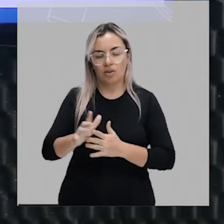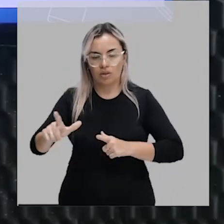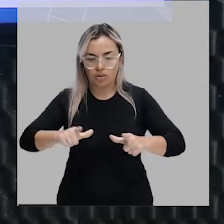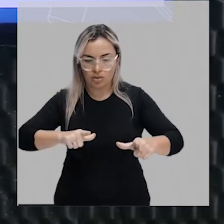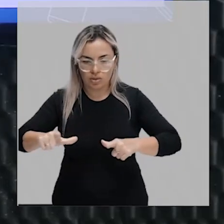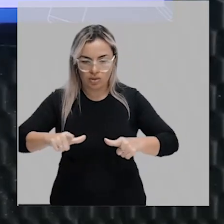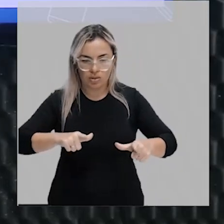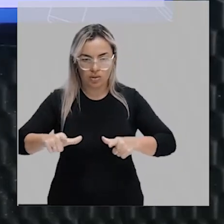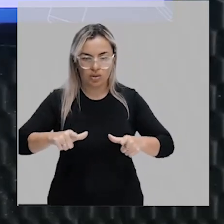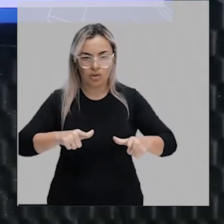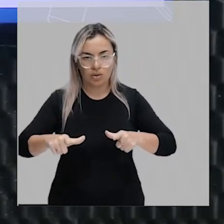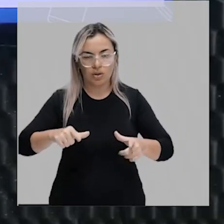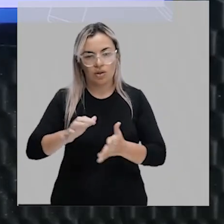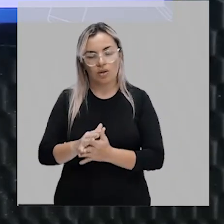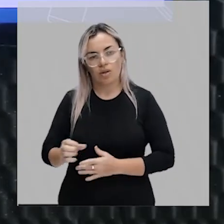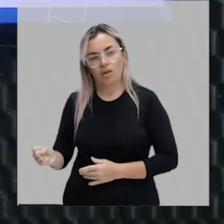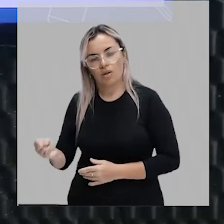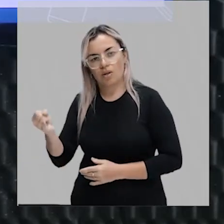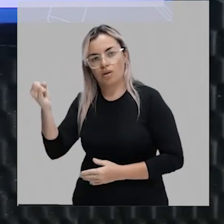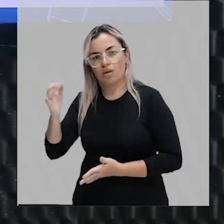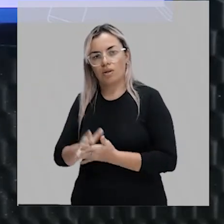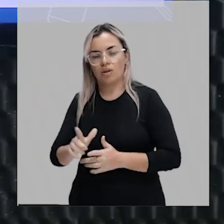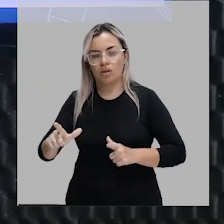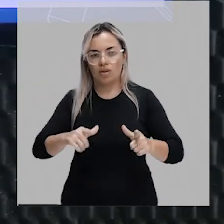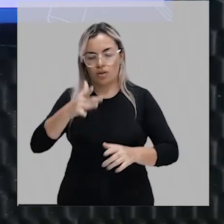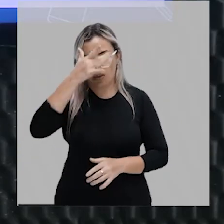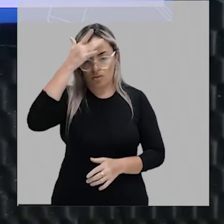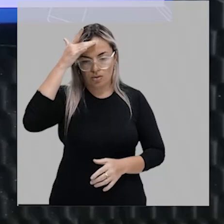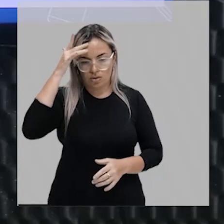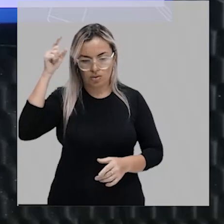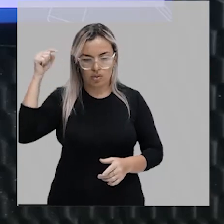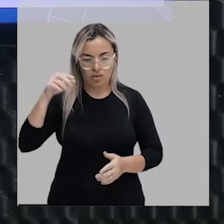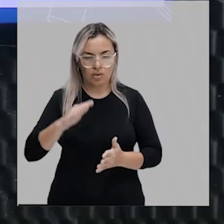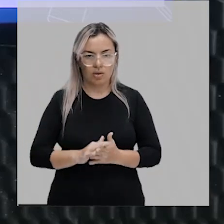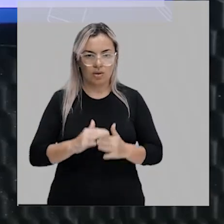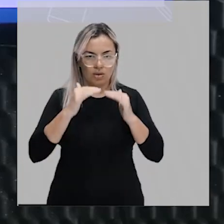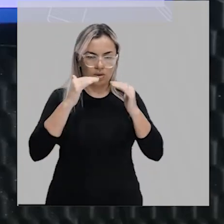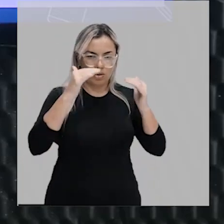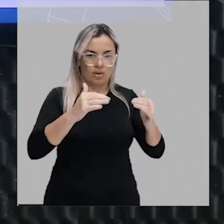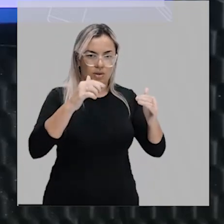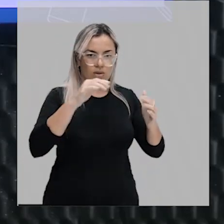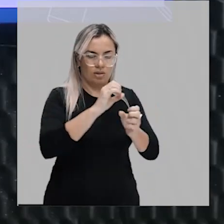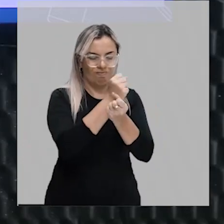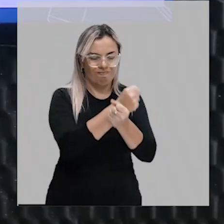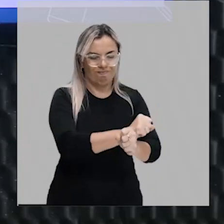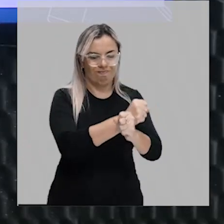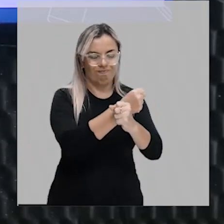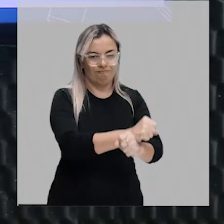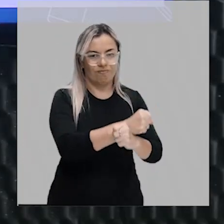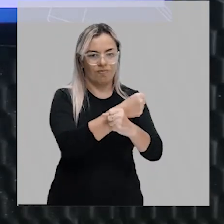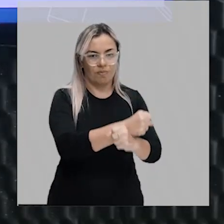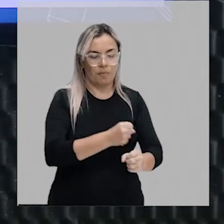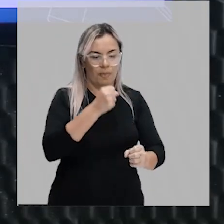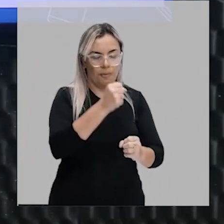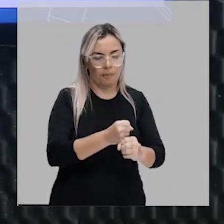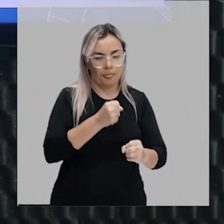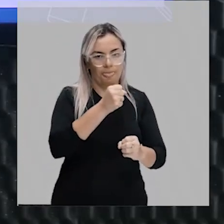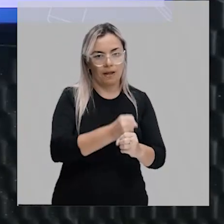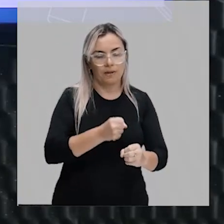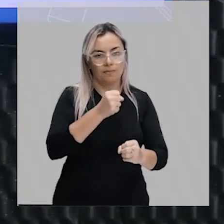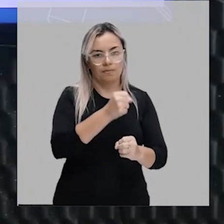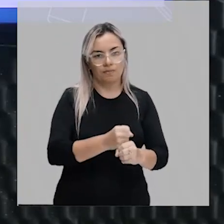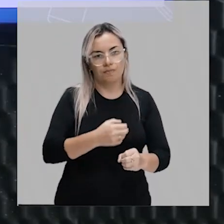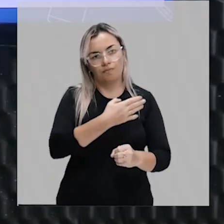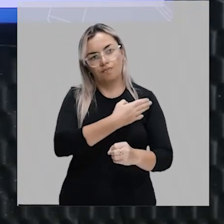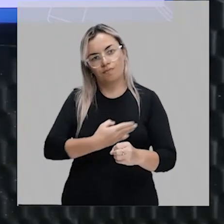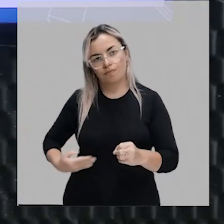condutores e muita mão de obra servil e escrava para construir as obras